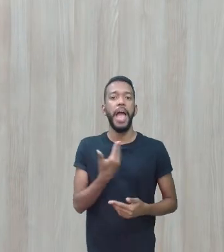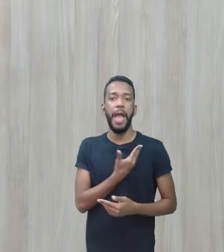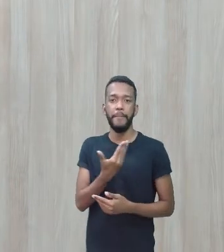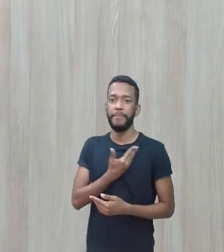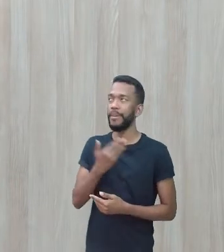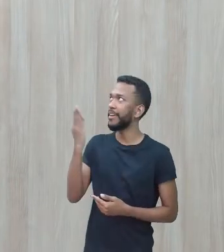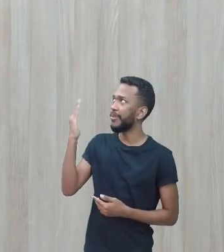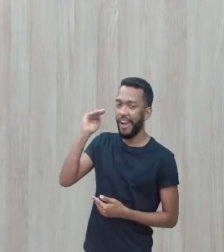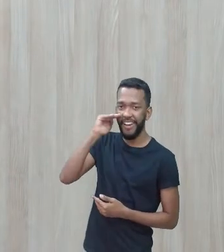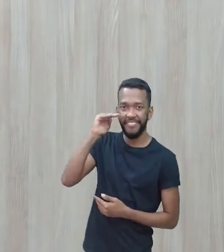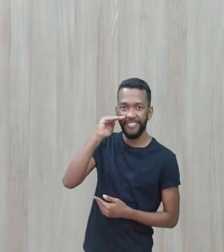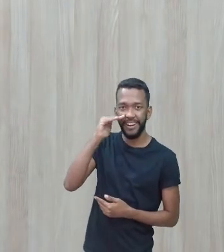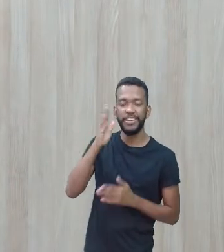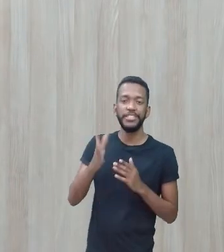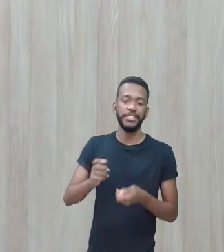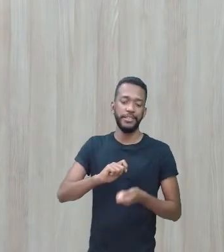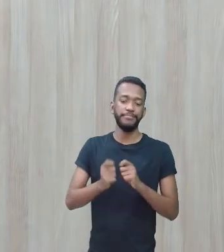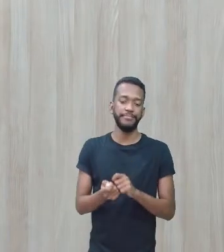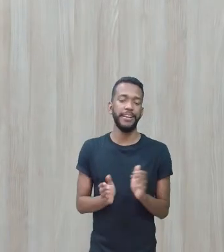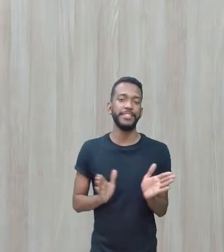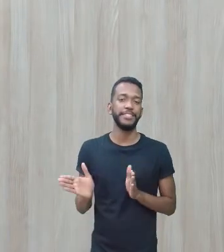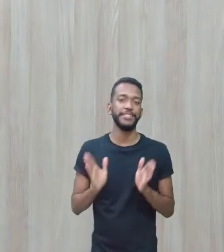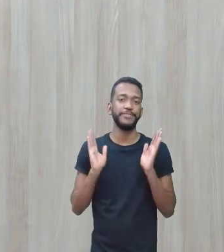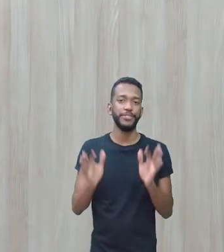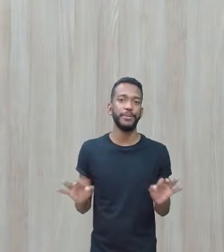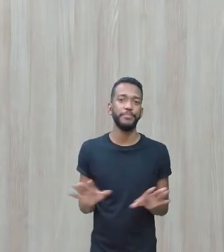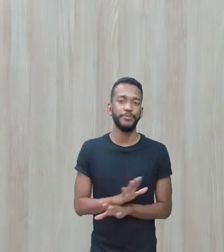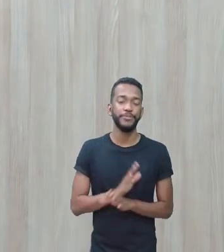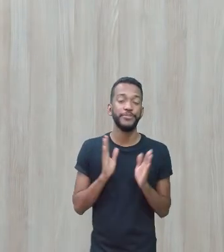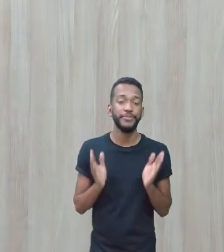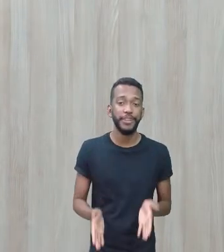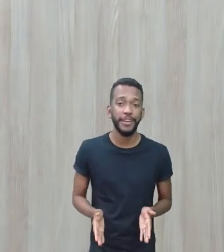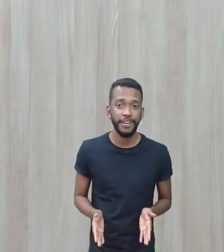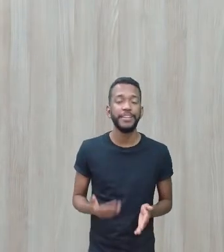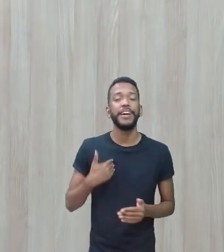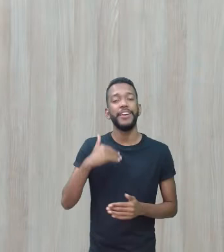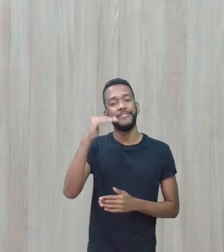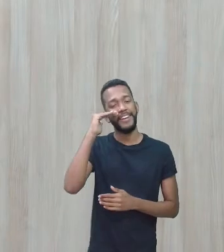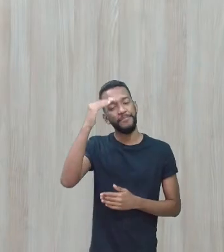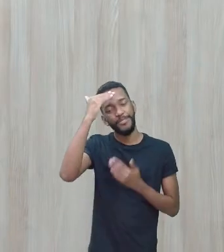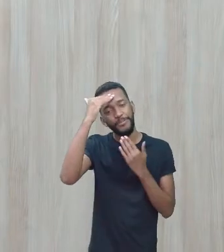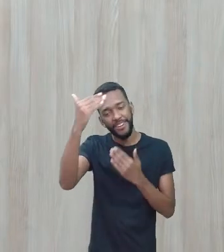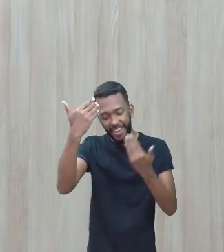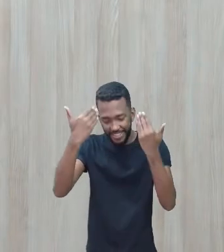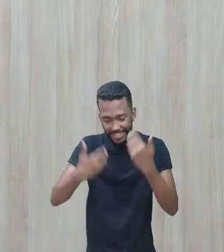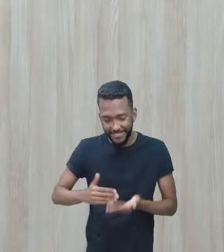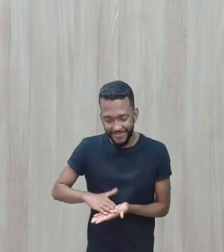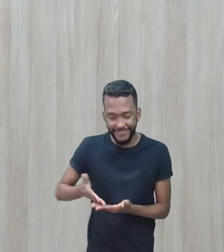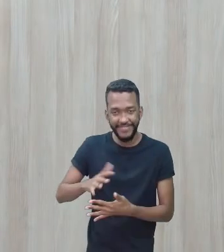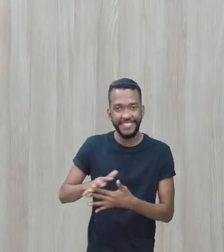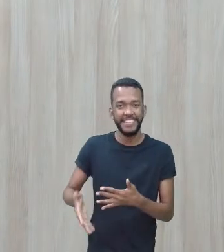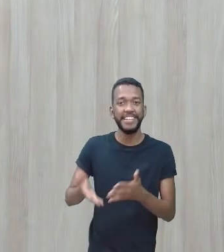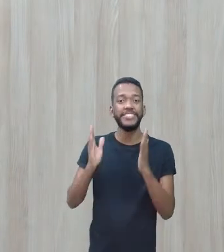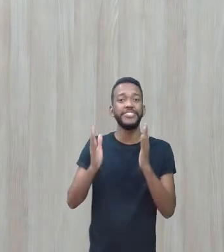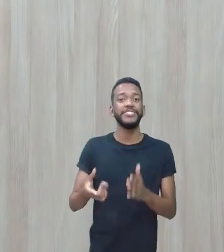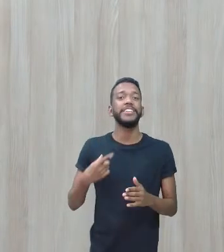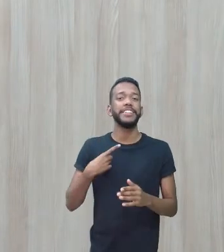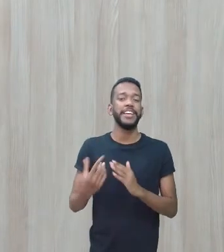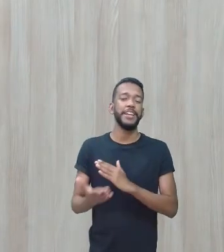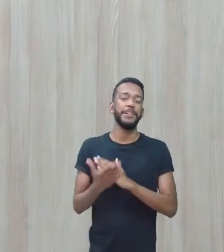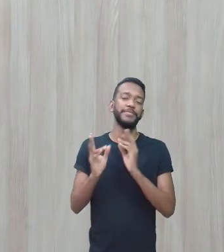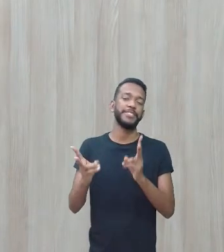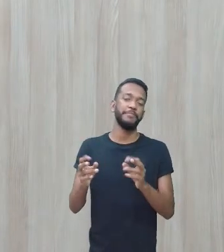que está aqui, tornando a nossa aula mais acessível, certo? Efraim, muito obrigado pela colaboração aí de